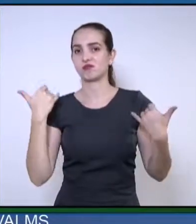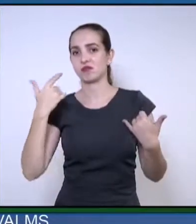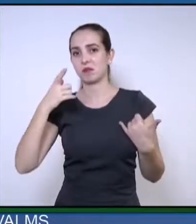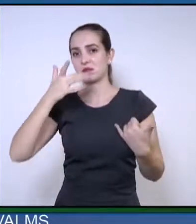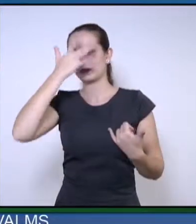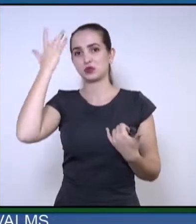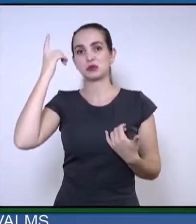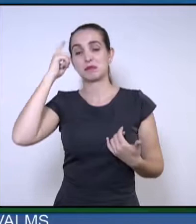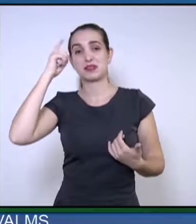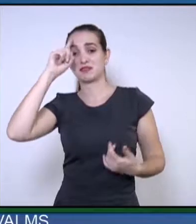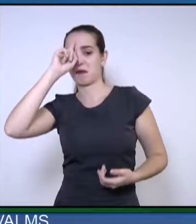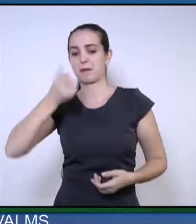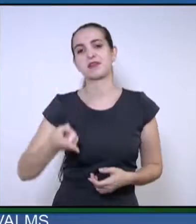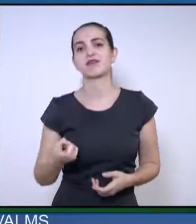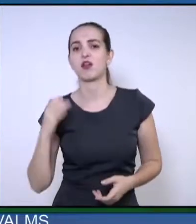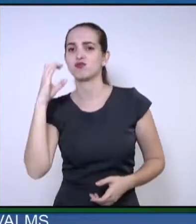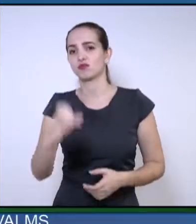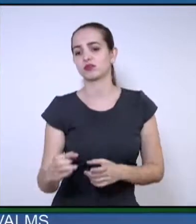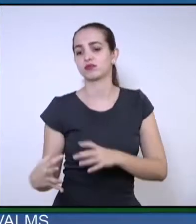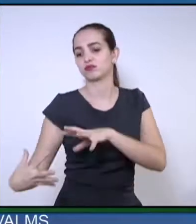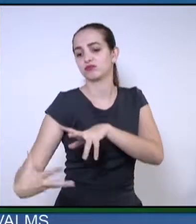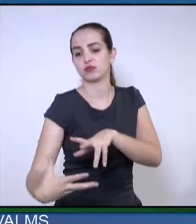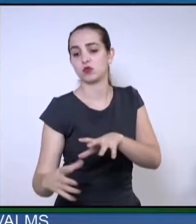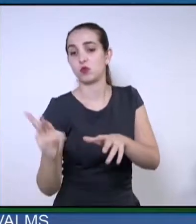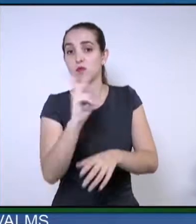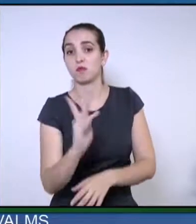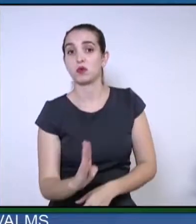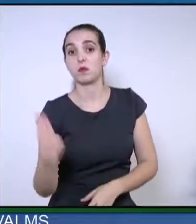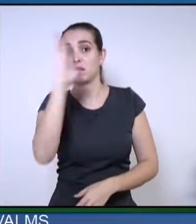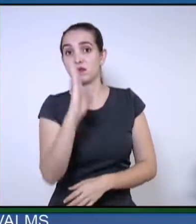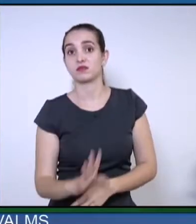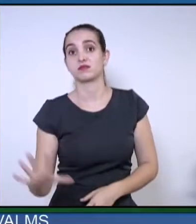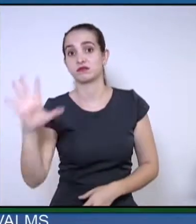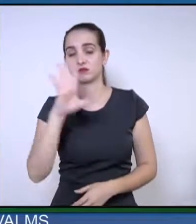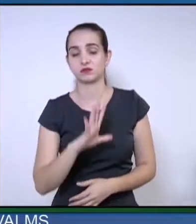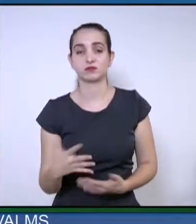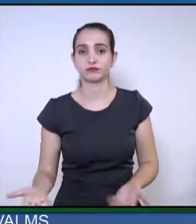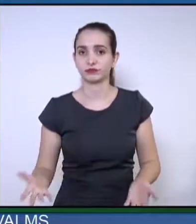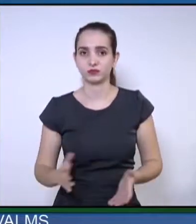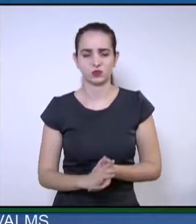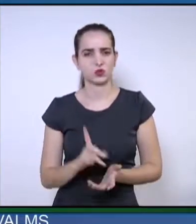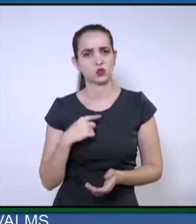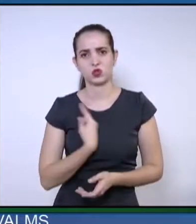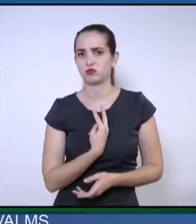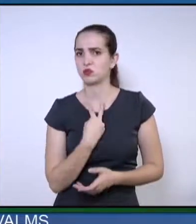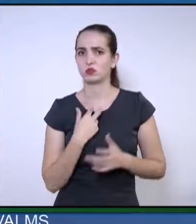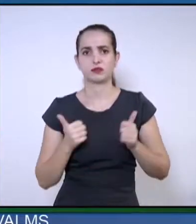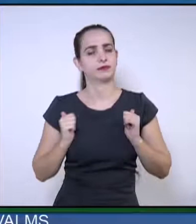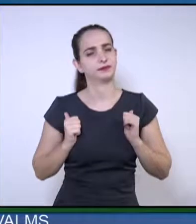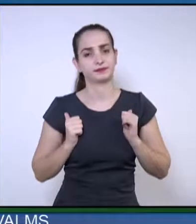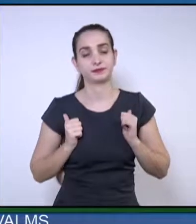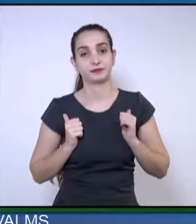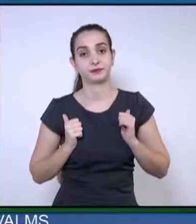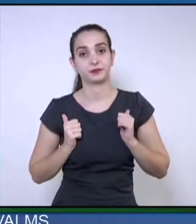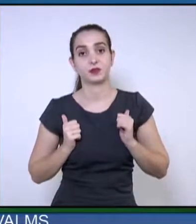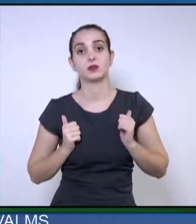controlar o crime desse país. Não podemos nos calar. Recentemente perdemos